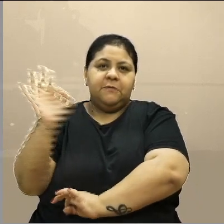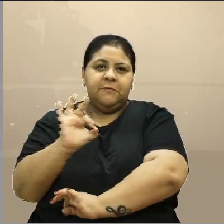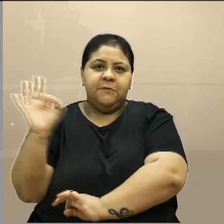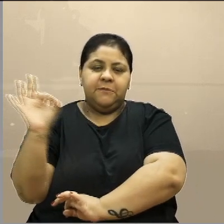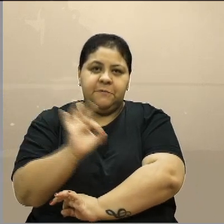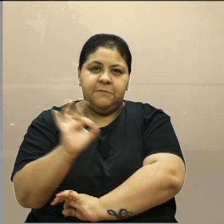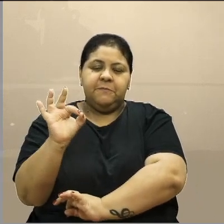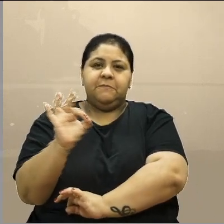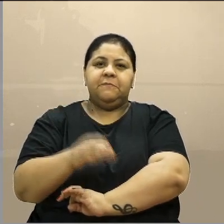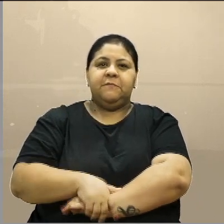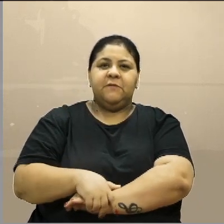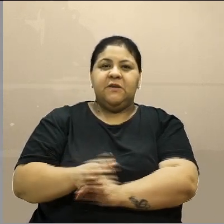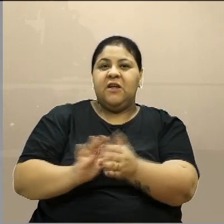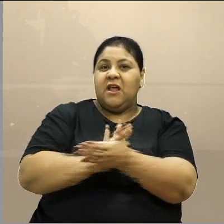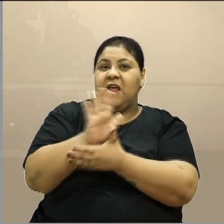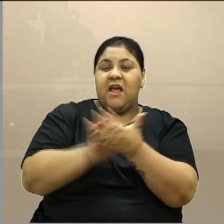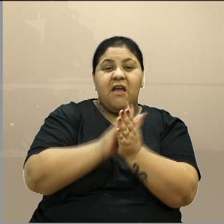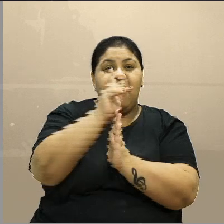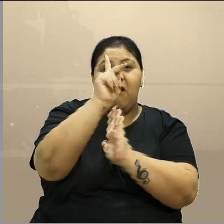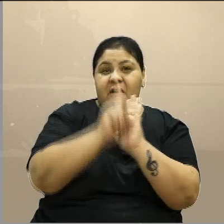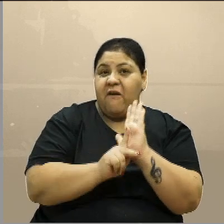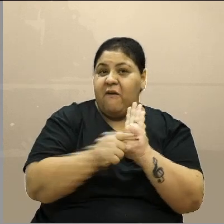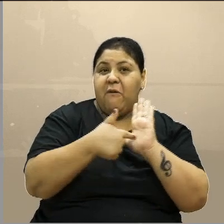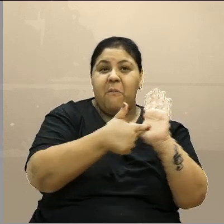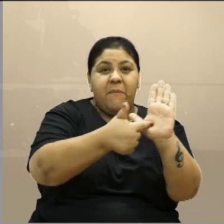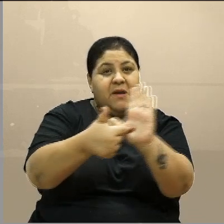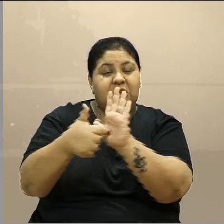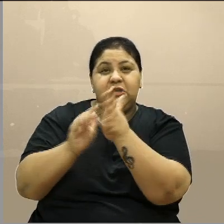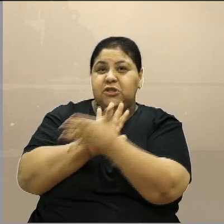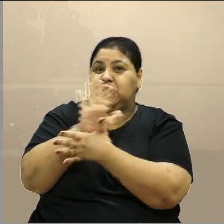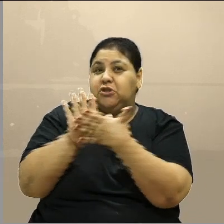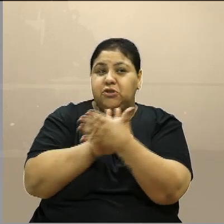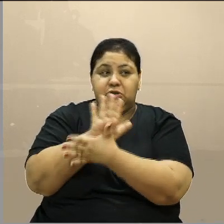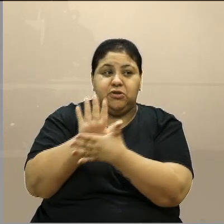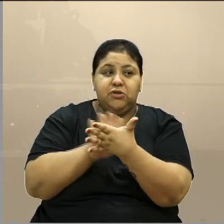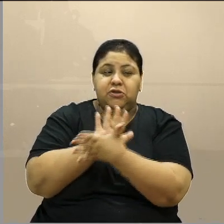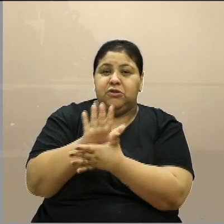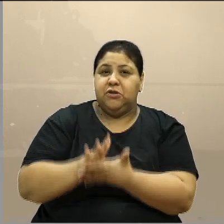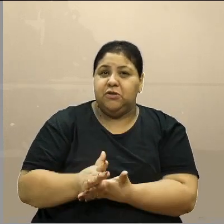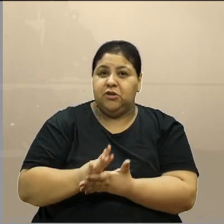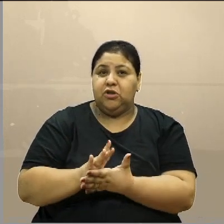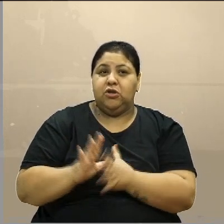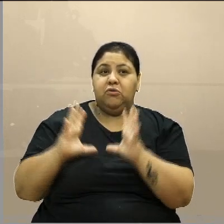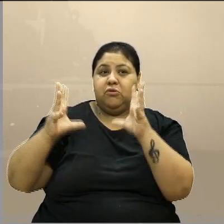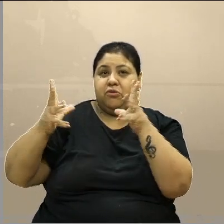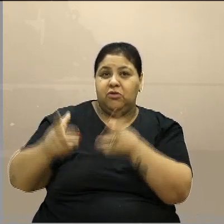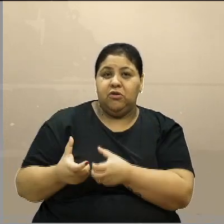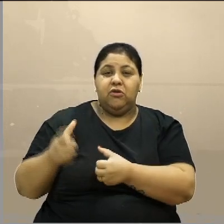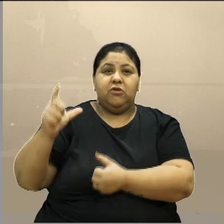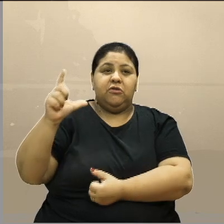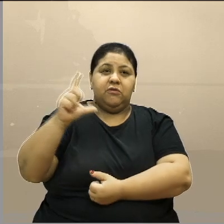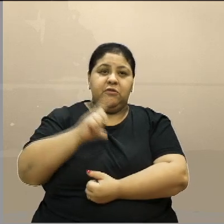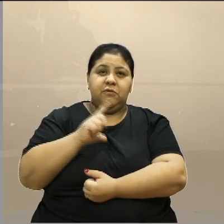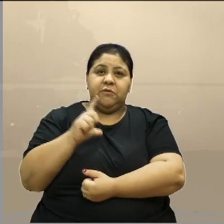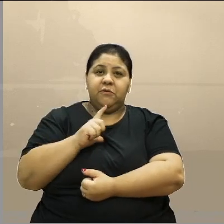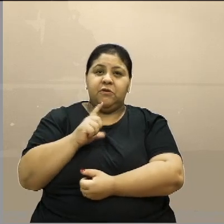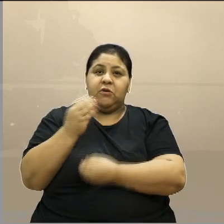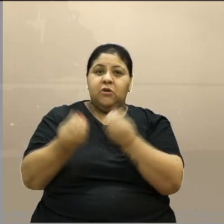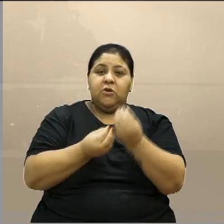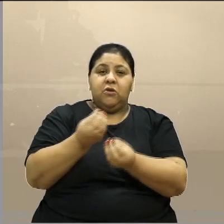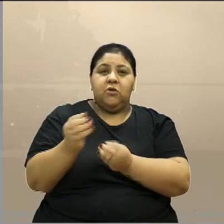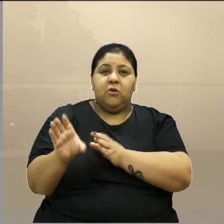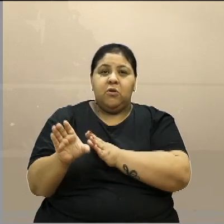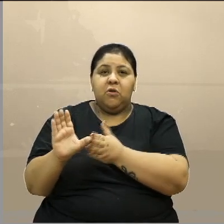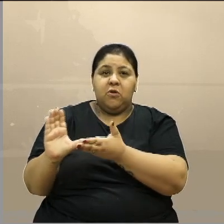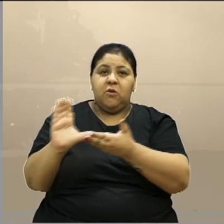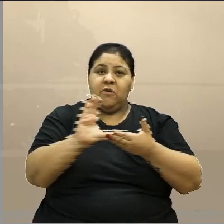outro, nenhum projeto sendo apresentado, é um xingando o outro e questão de ordem para todo lado. Você vai ver, qualquer comissão que você vai olhar,